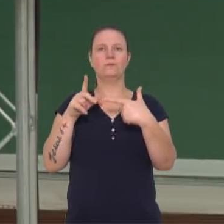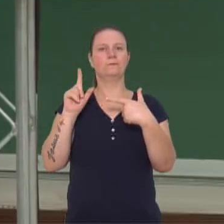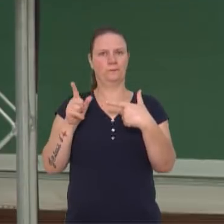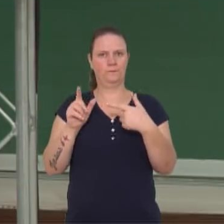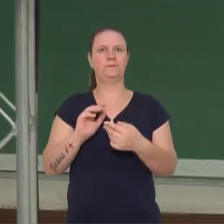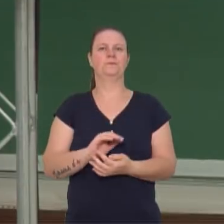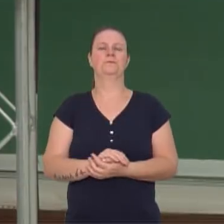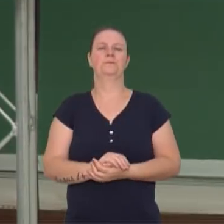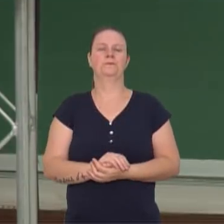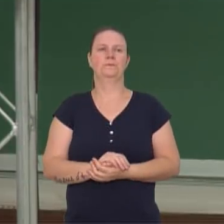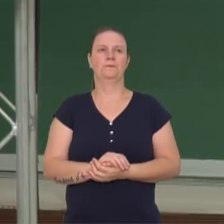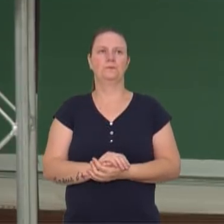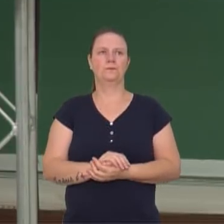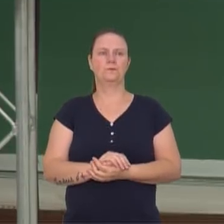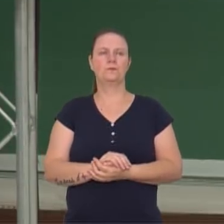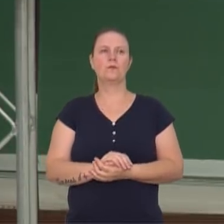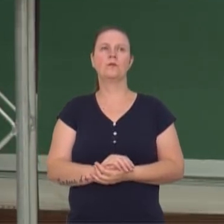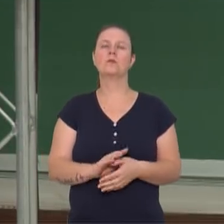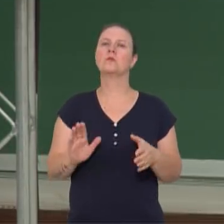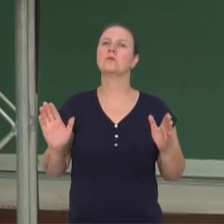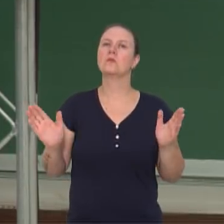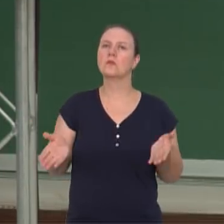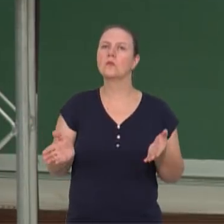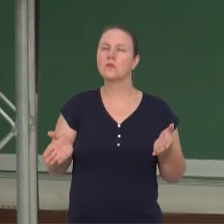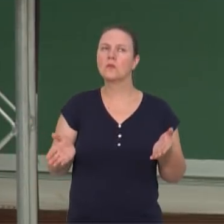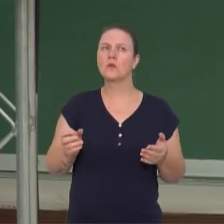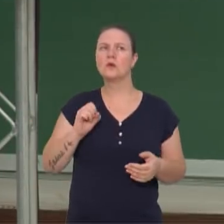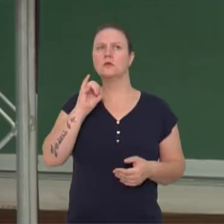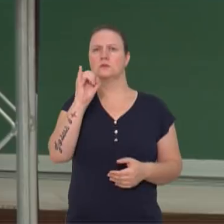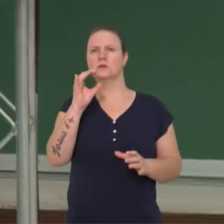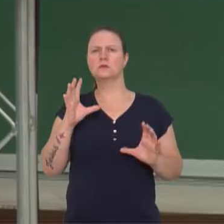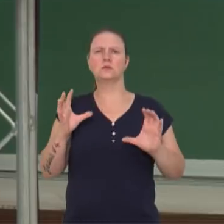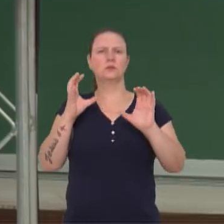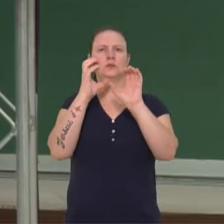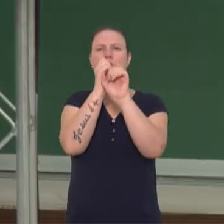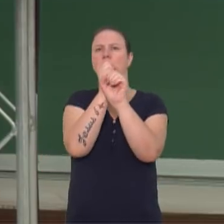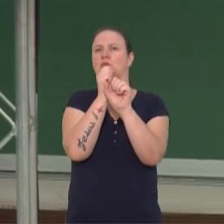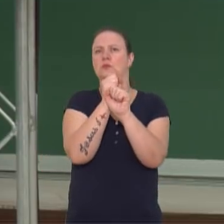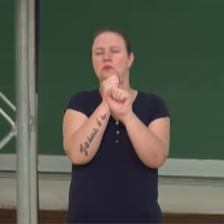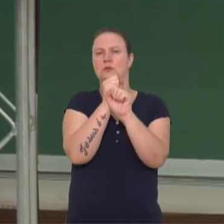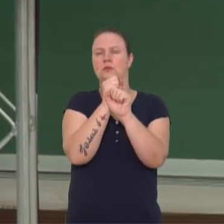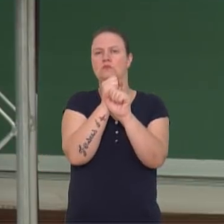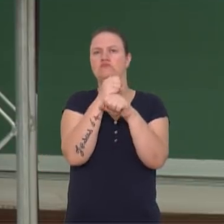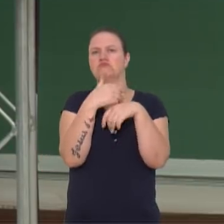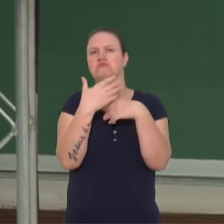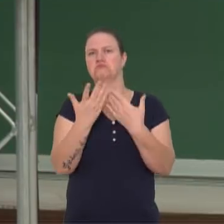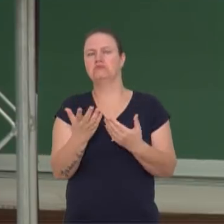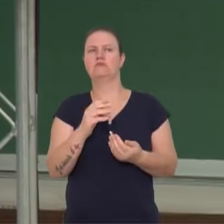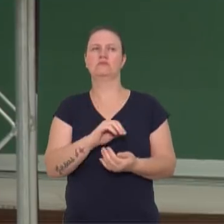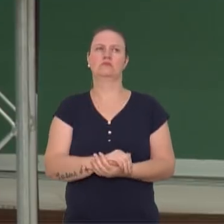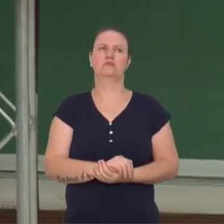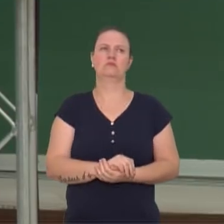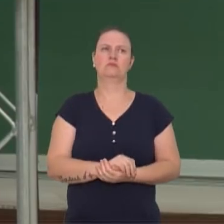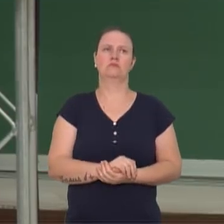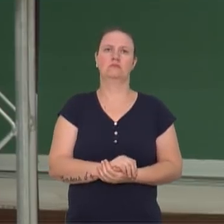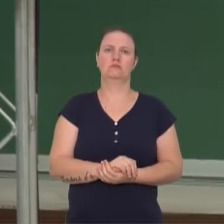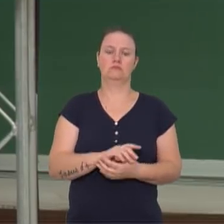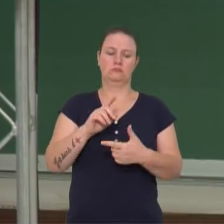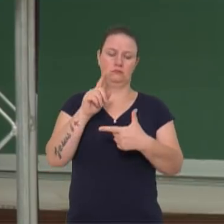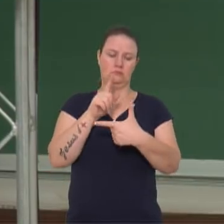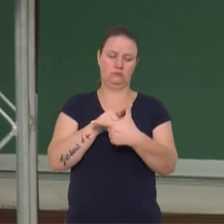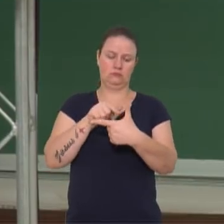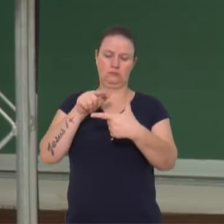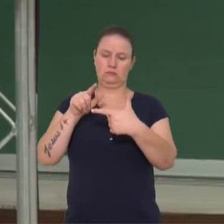2 com 2 outras medidas. Se eu somar todo mundo aqui, vai dar o quê? 7 mais